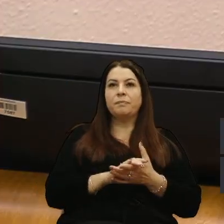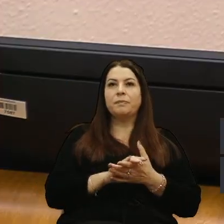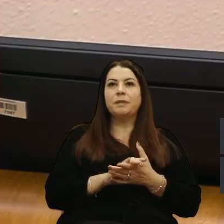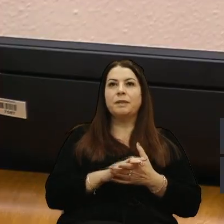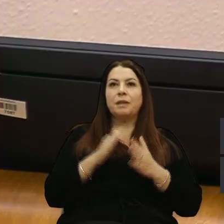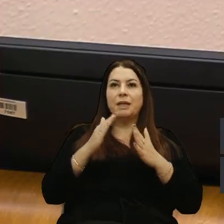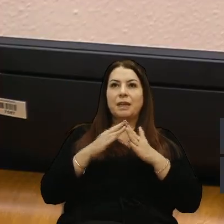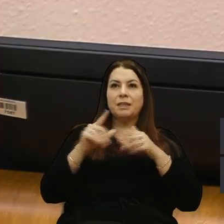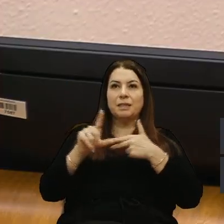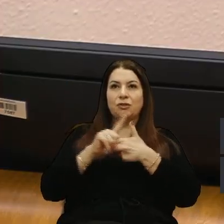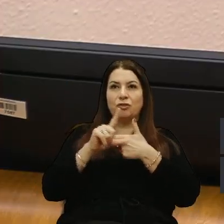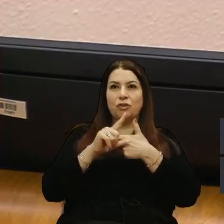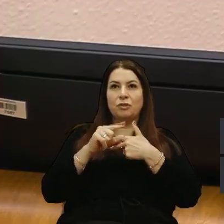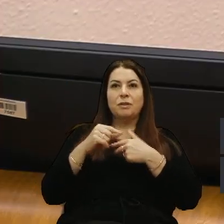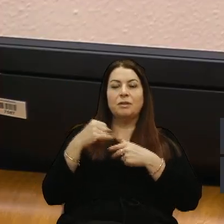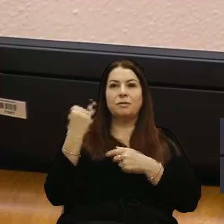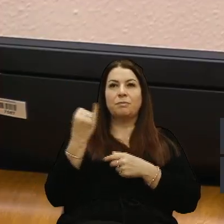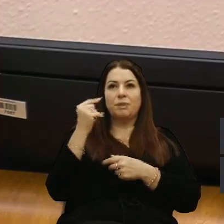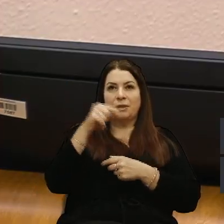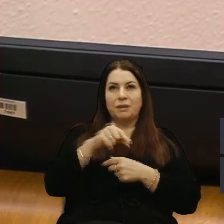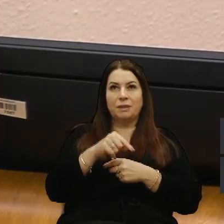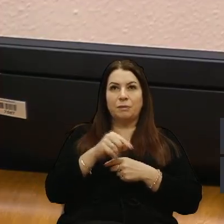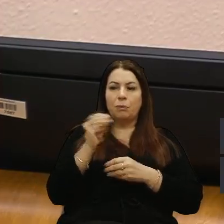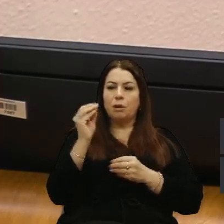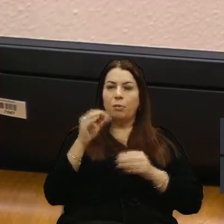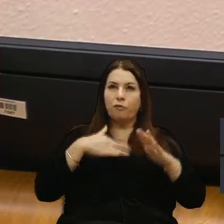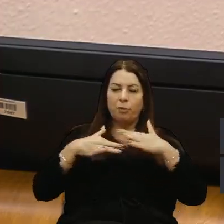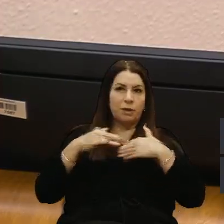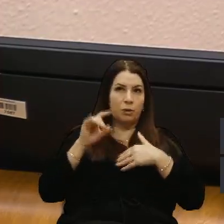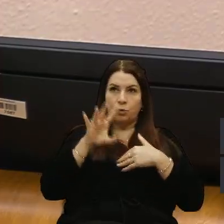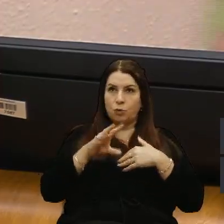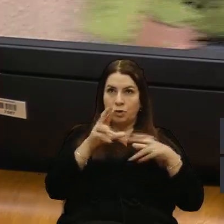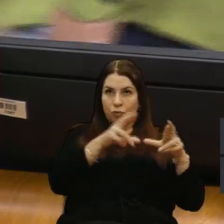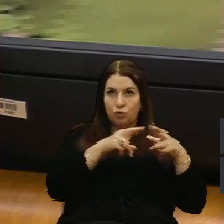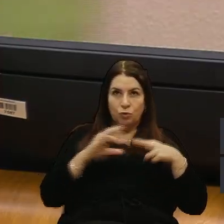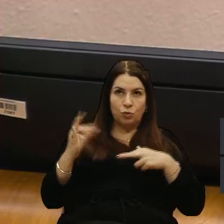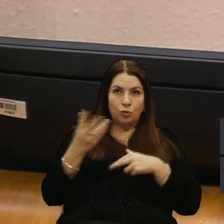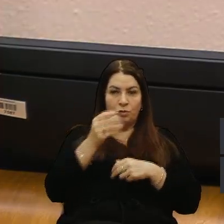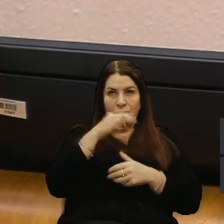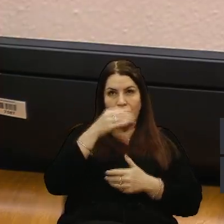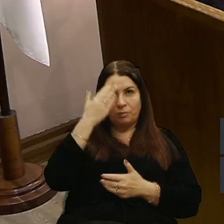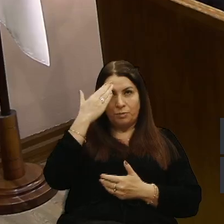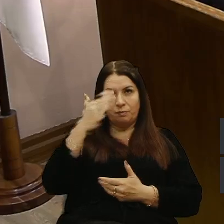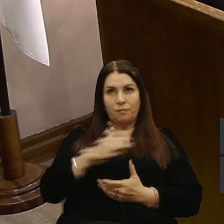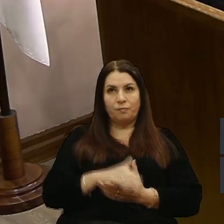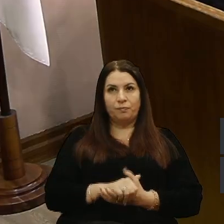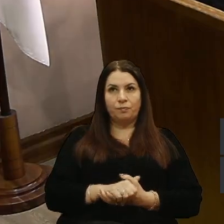Casa Legislativa esse tema tão importante que vai movimentar não só lá na região, mas toda a Caxias. Muito obrigado.